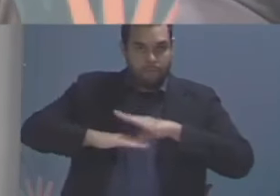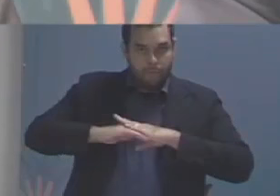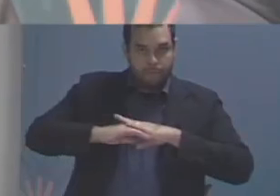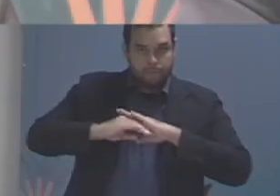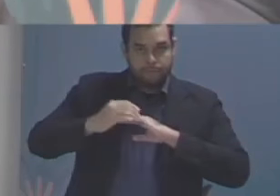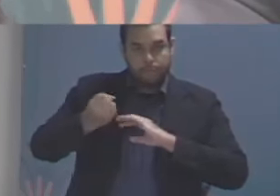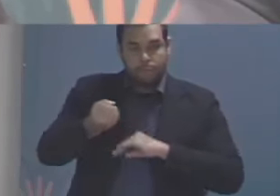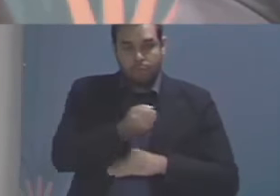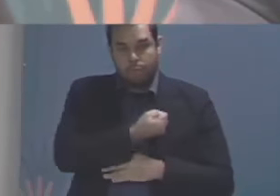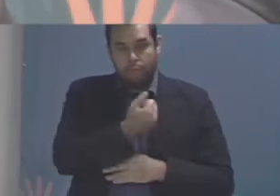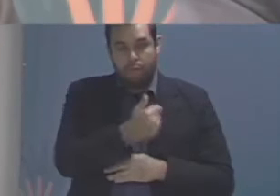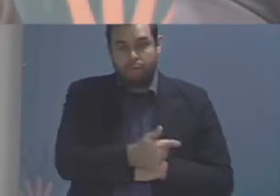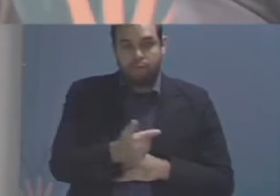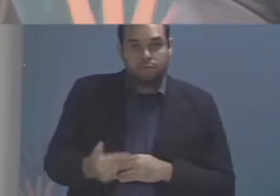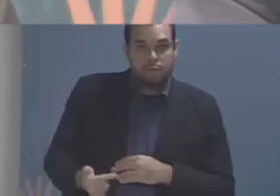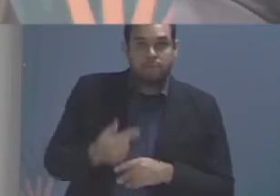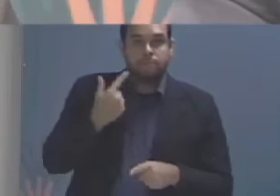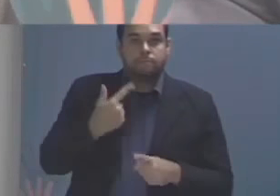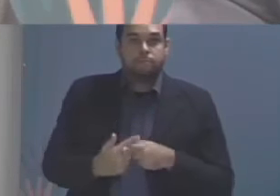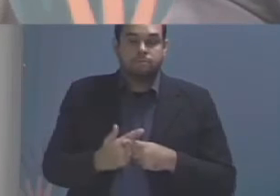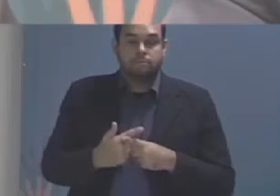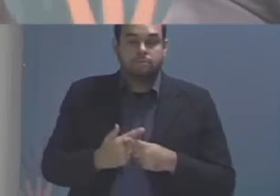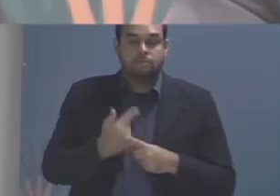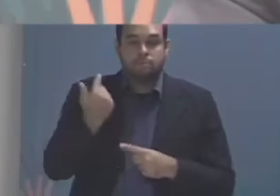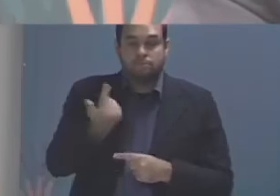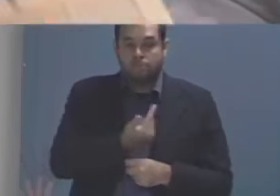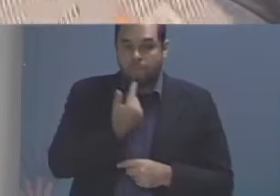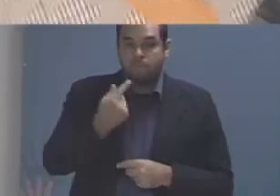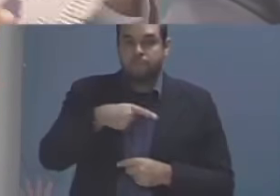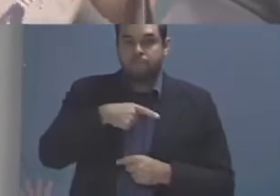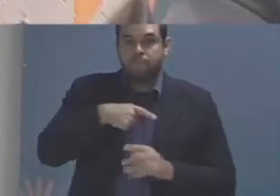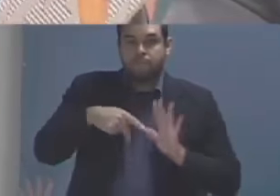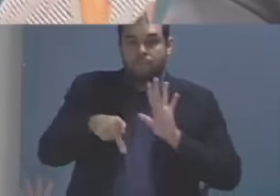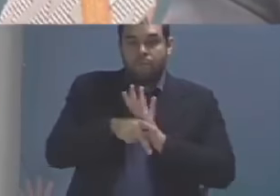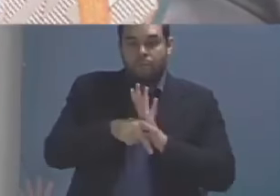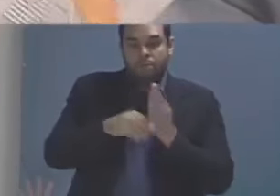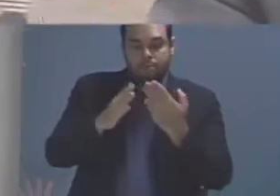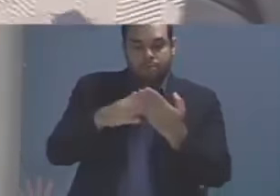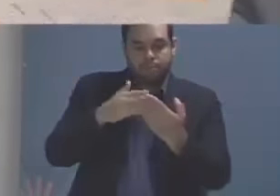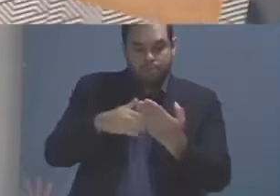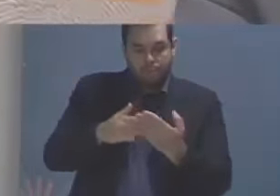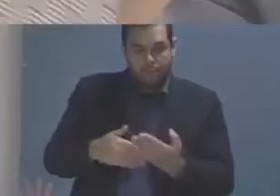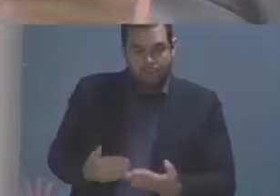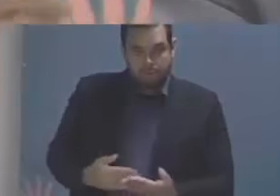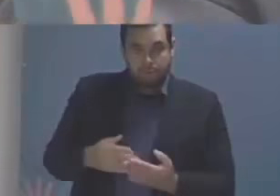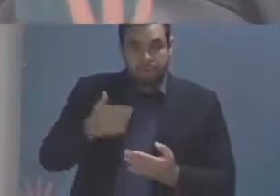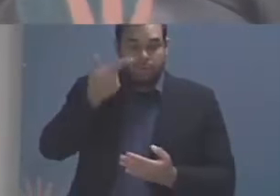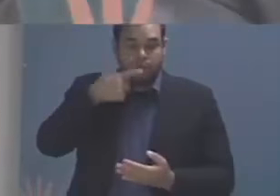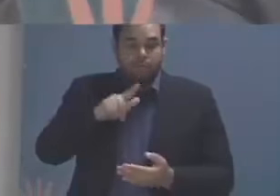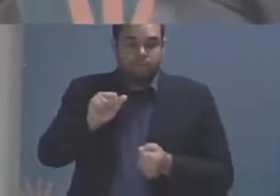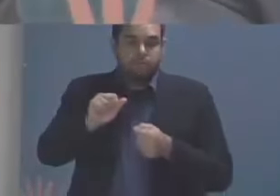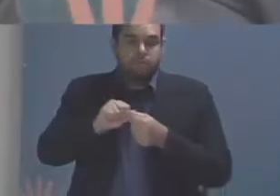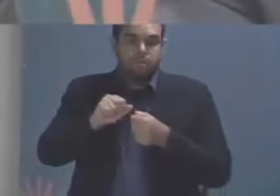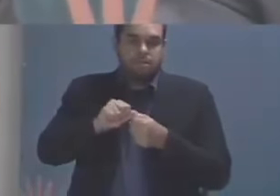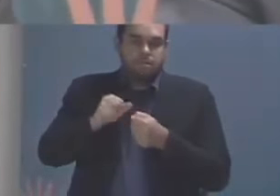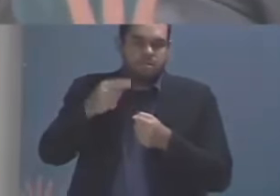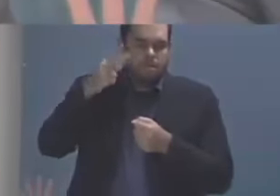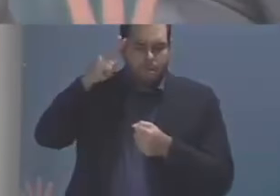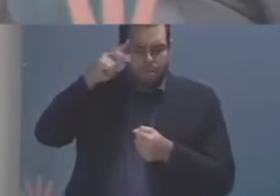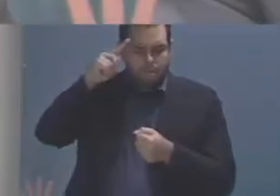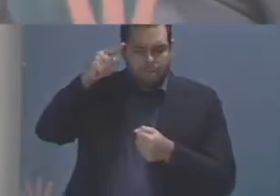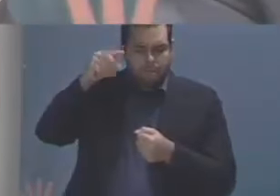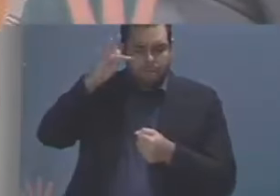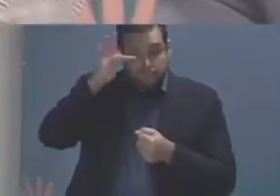Chapa 22. Reforça porque nós temos no nosso próprio caderno realizações e perspectivas que você pode